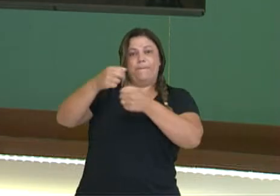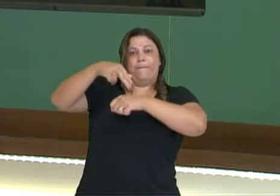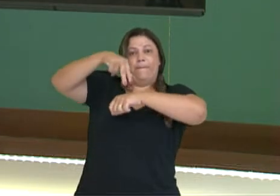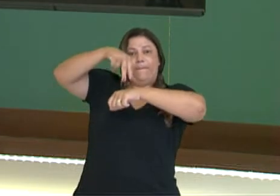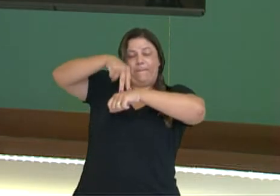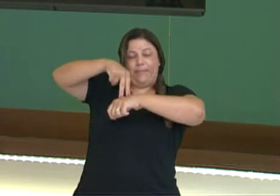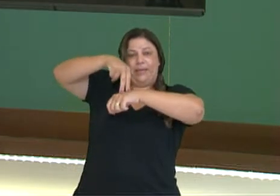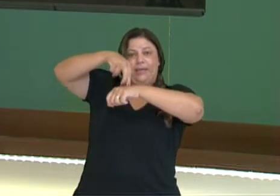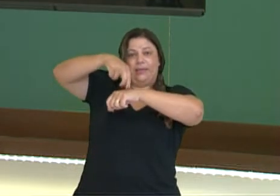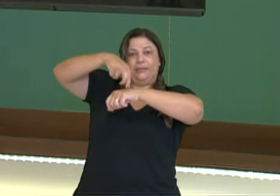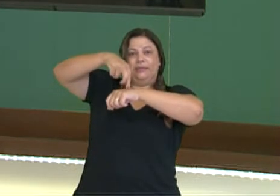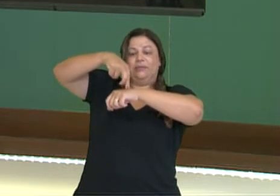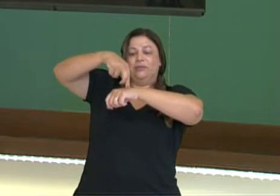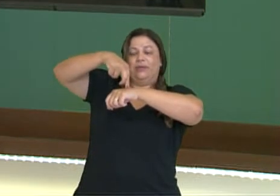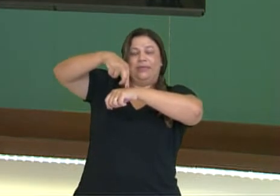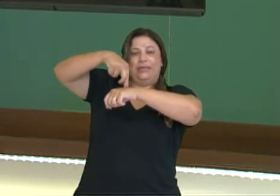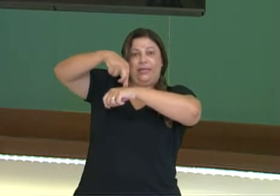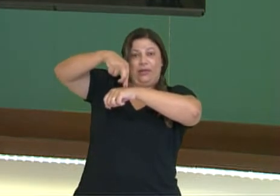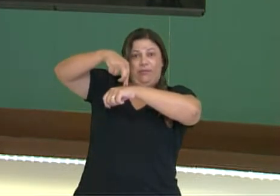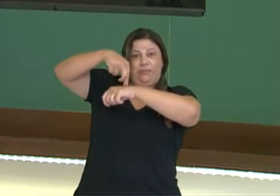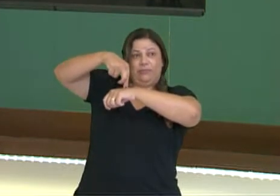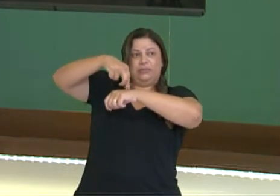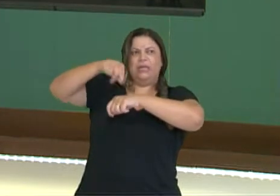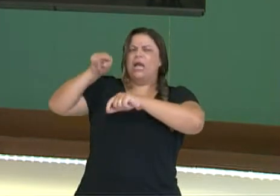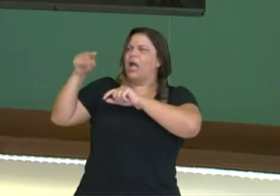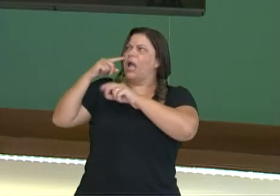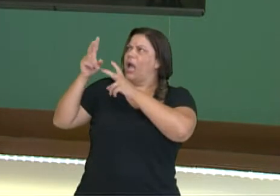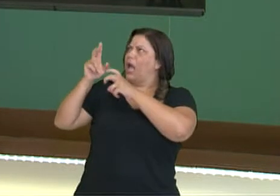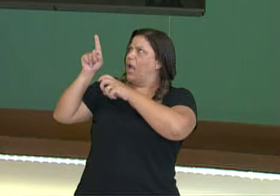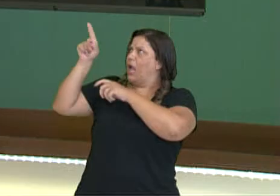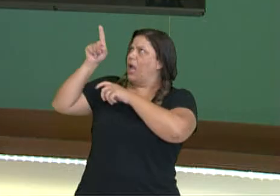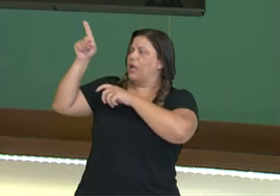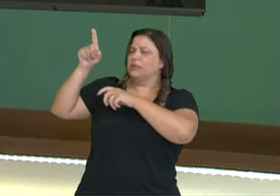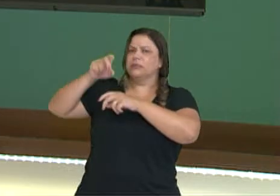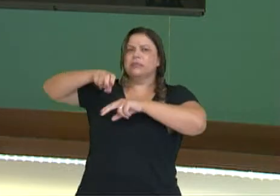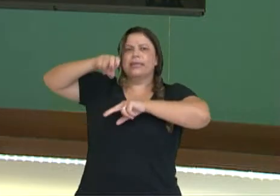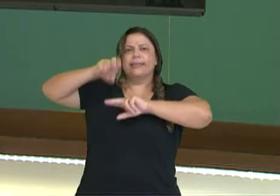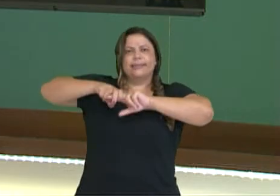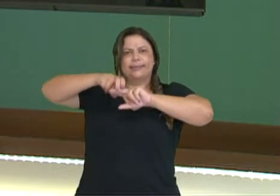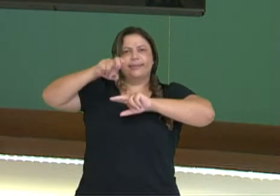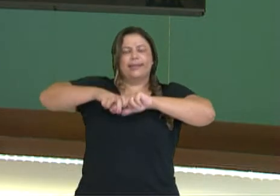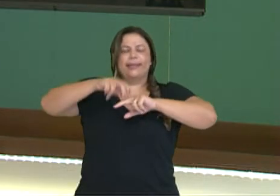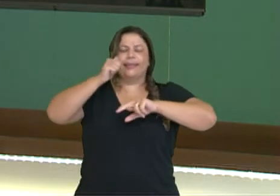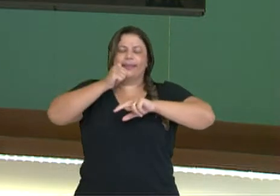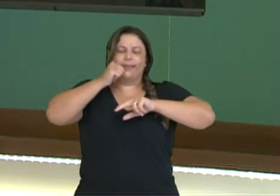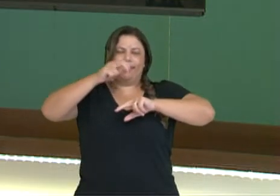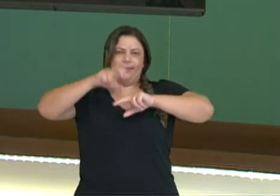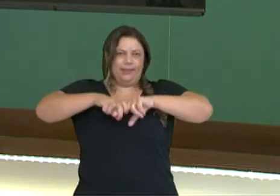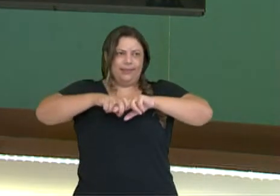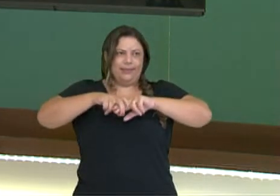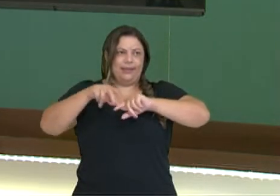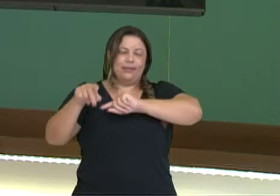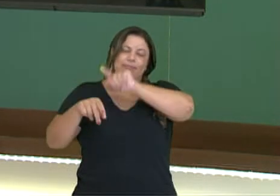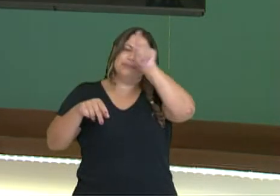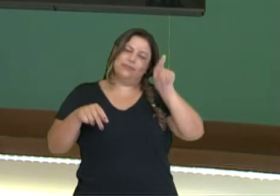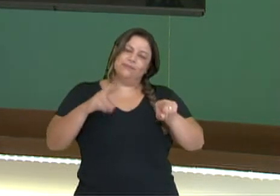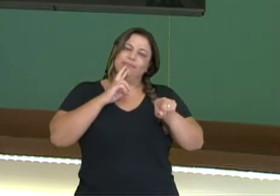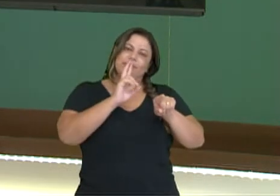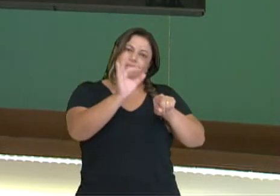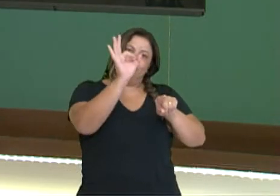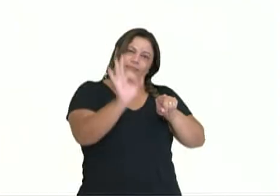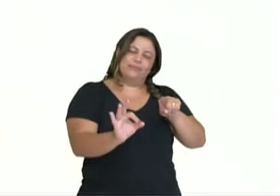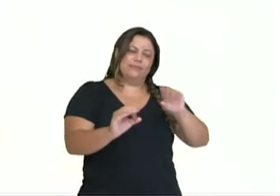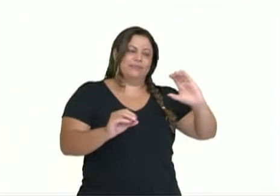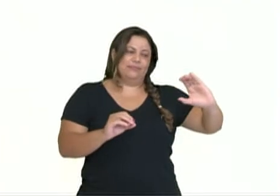mas aqui a Nossa Senhora, ela está sentada, então não tem a representação do contraposto, portanto, a resposta correta é a